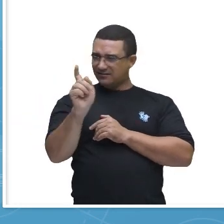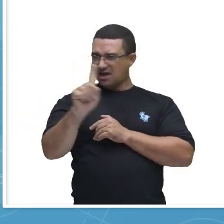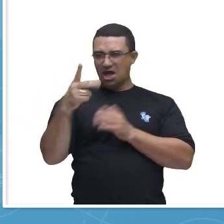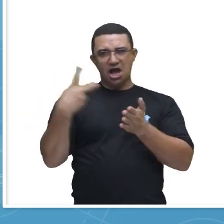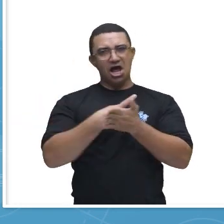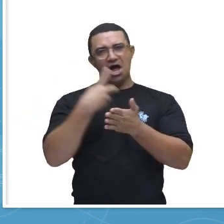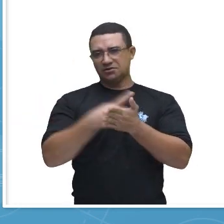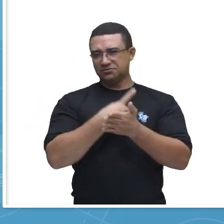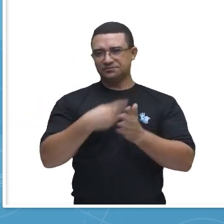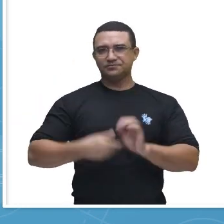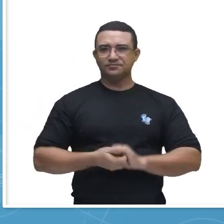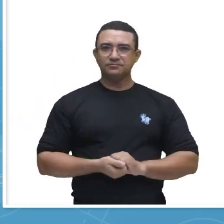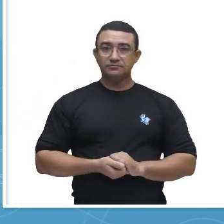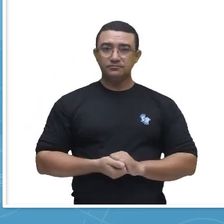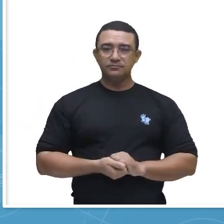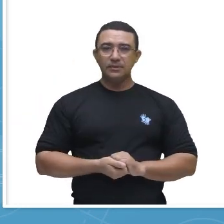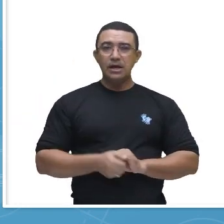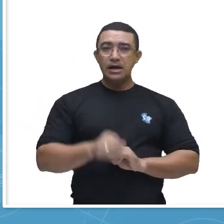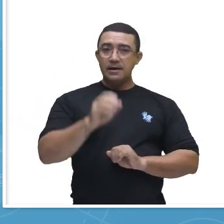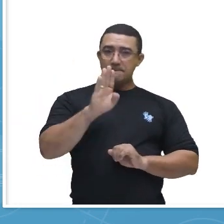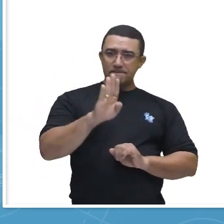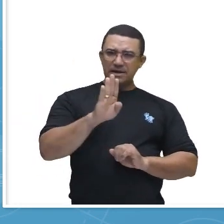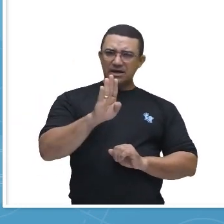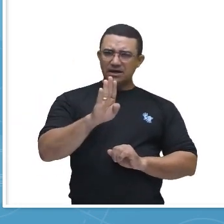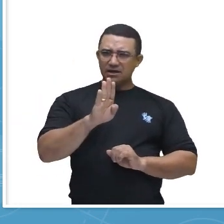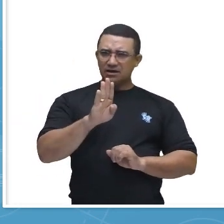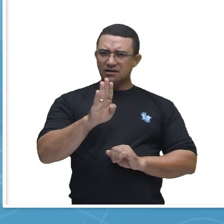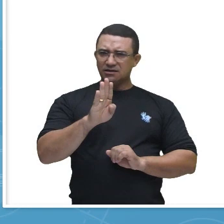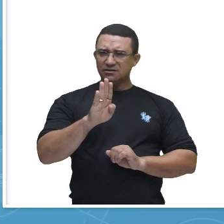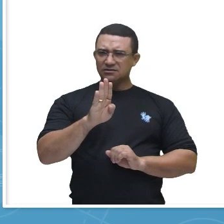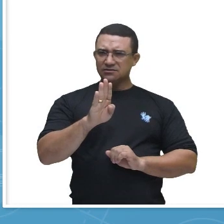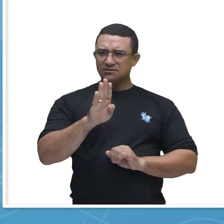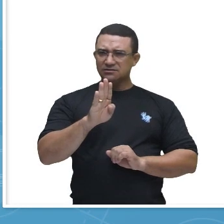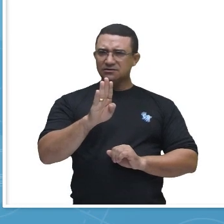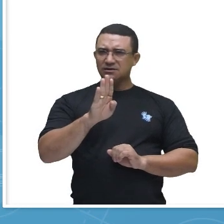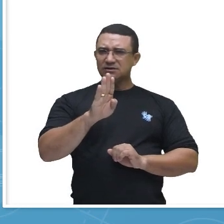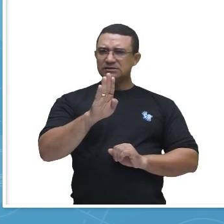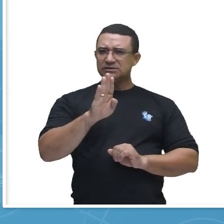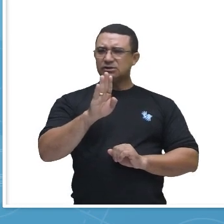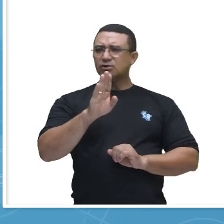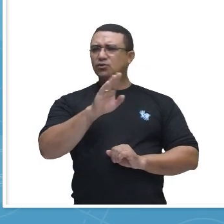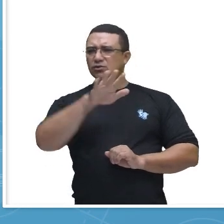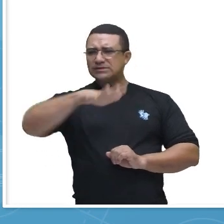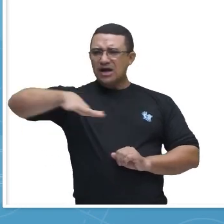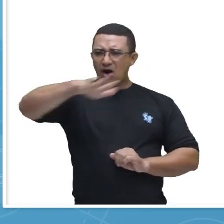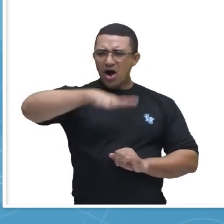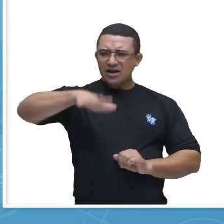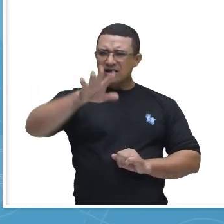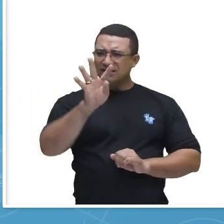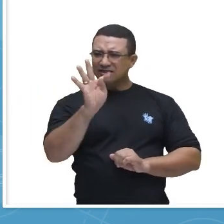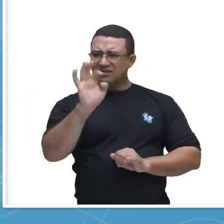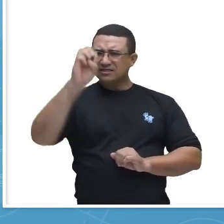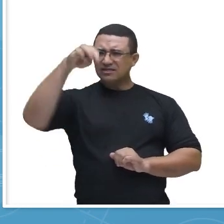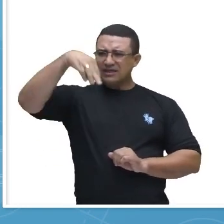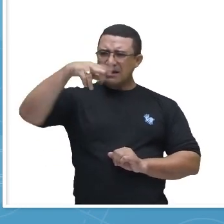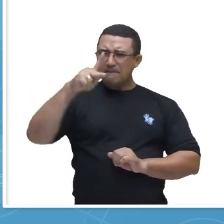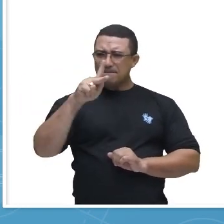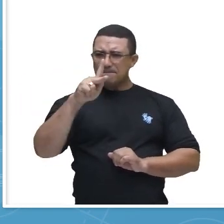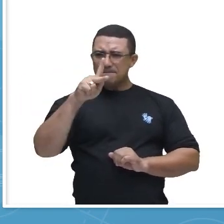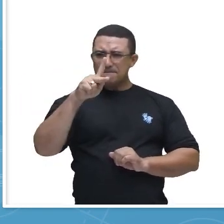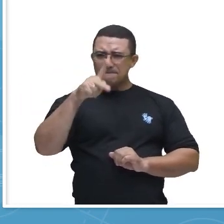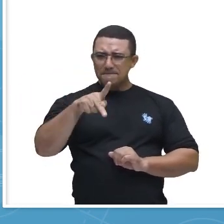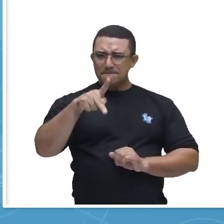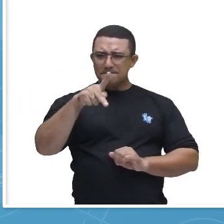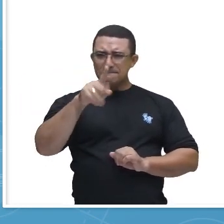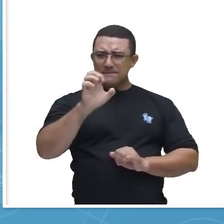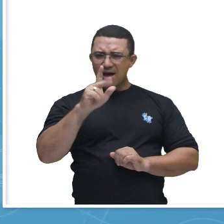B, zona temperada do norte, zona temperada do sul, né? Zona temperada, será que tem